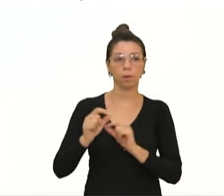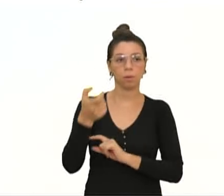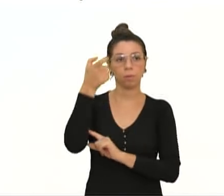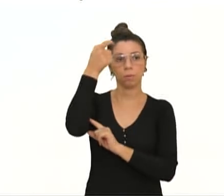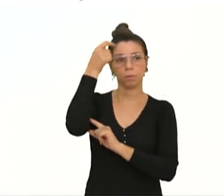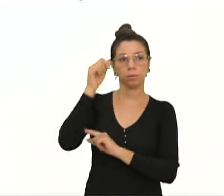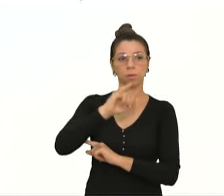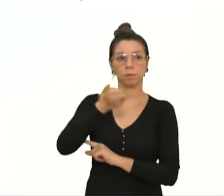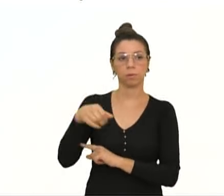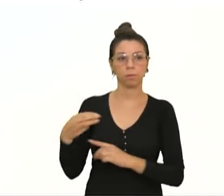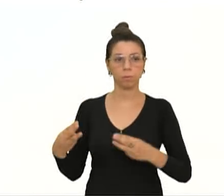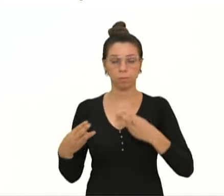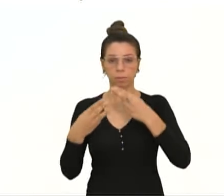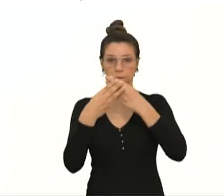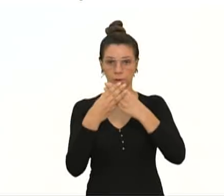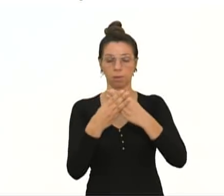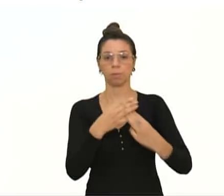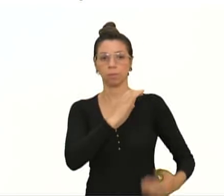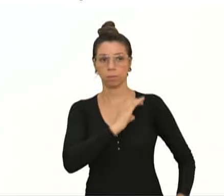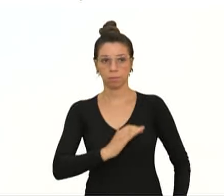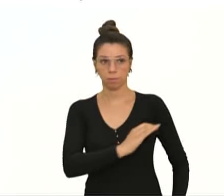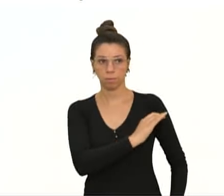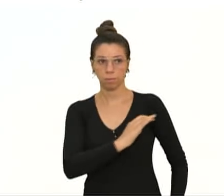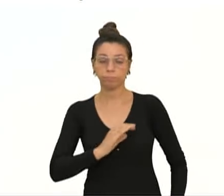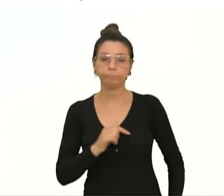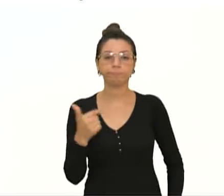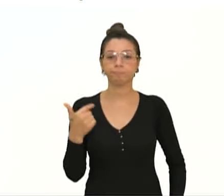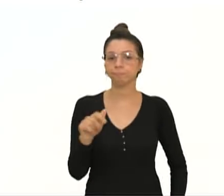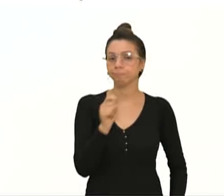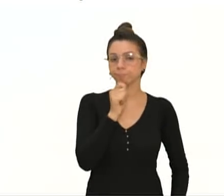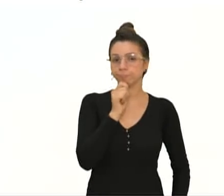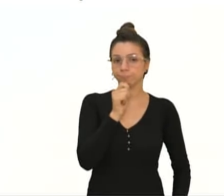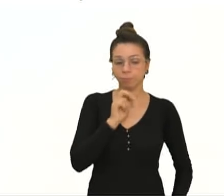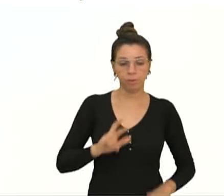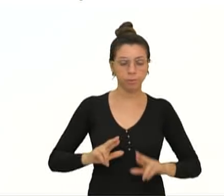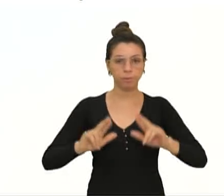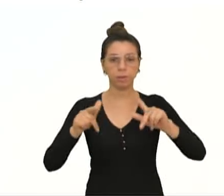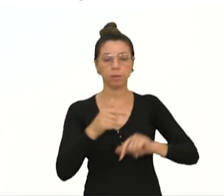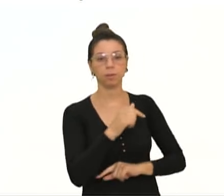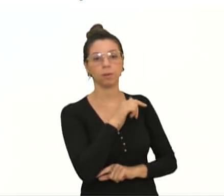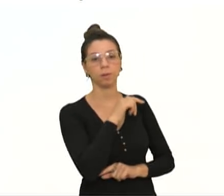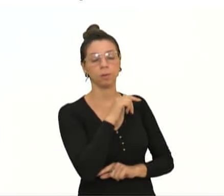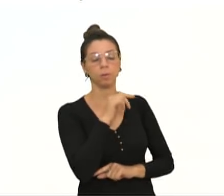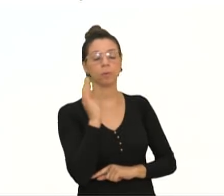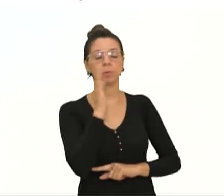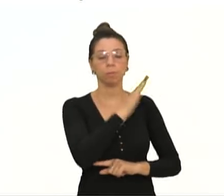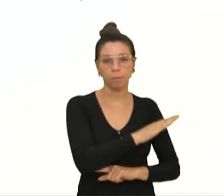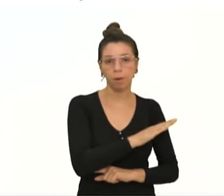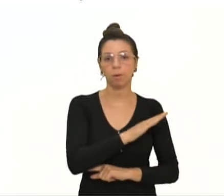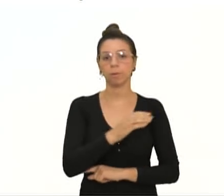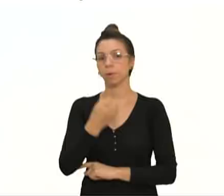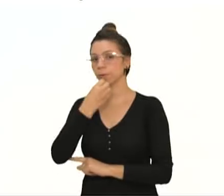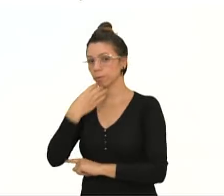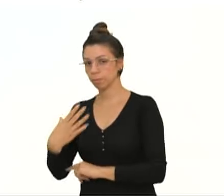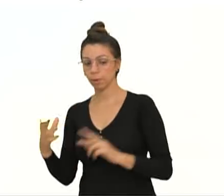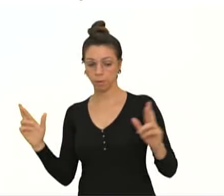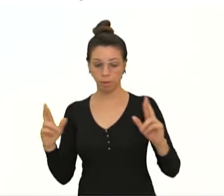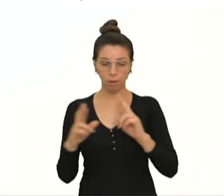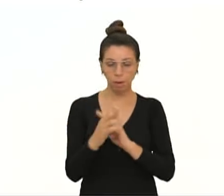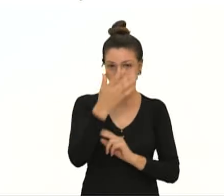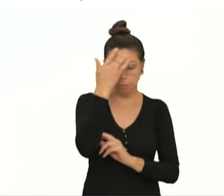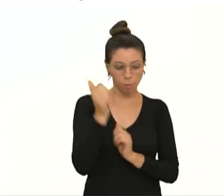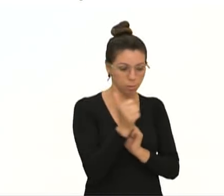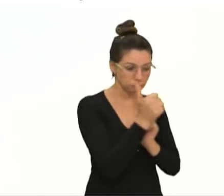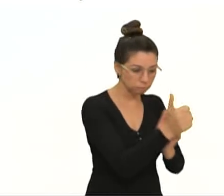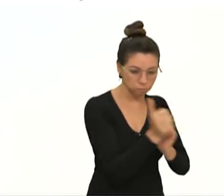de pecado não faz sentido. A diferença entre o bem e o mal depende basicamente da relação entre o seguidor